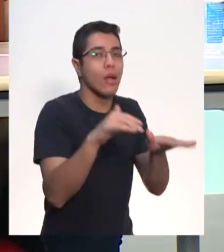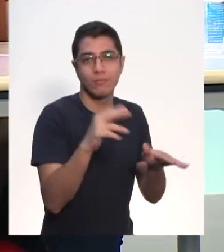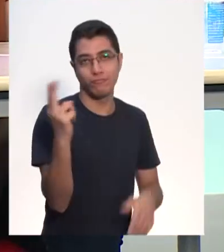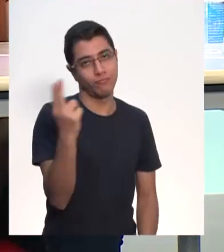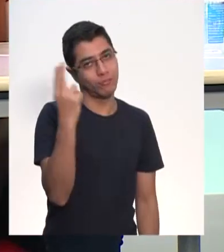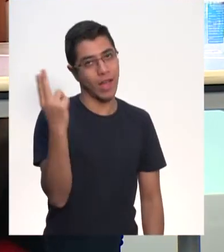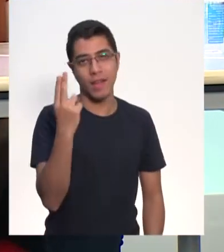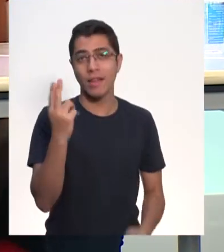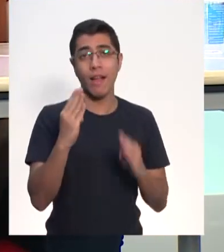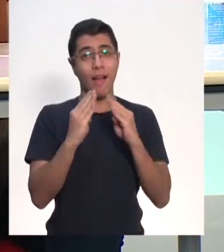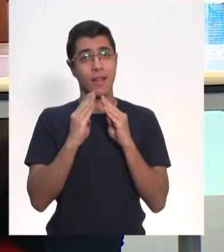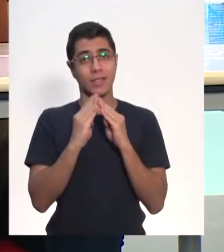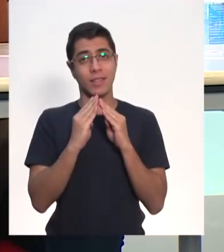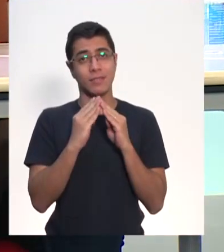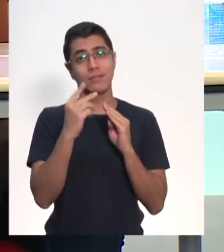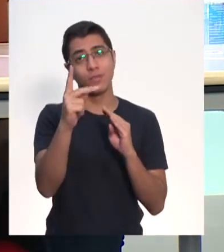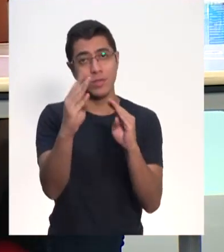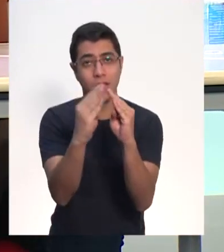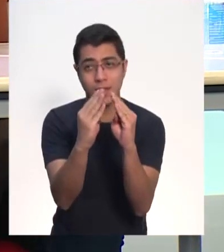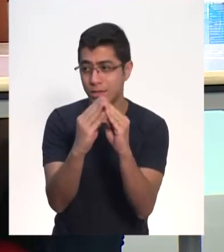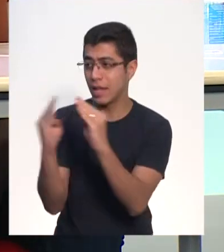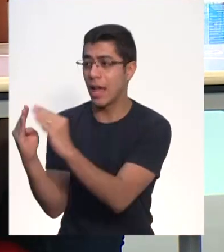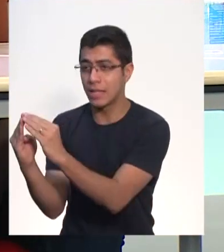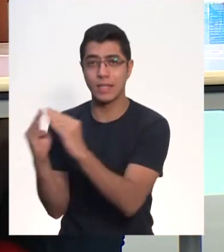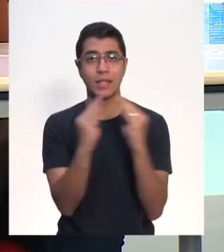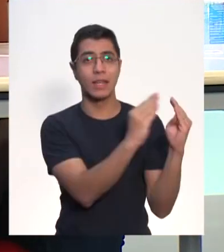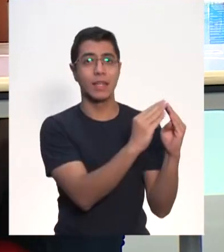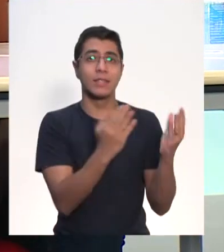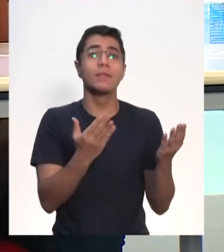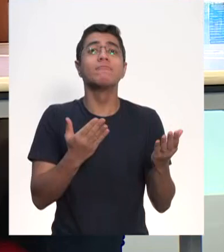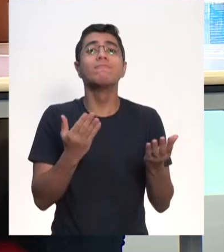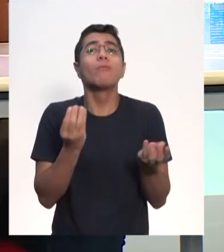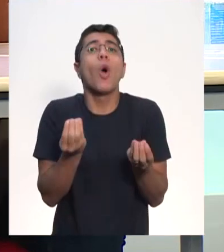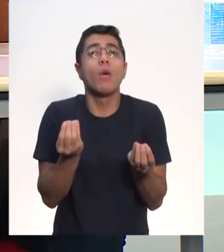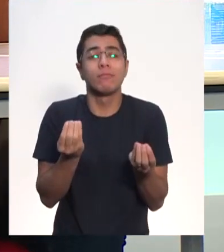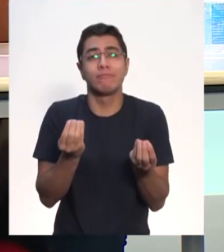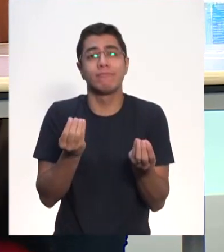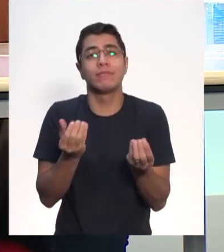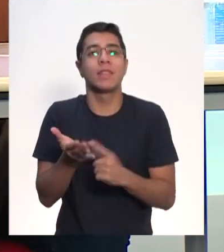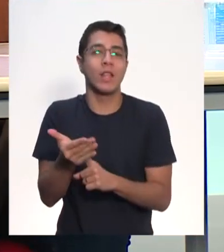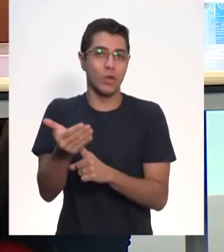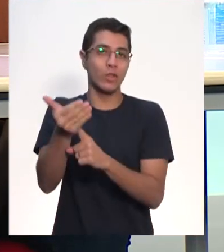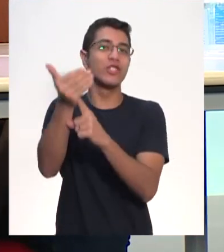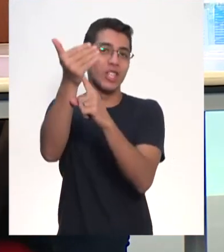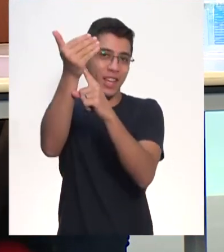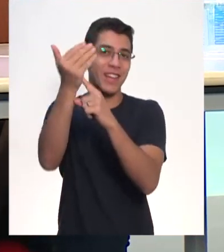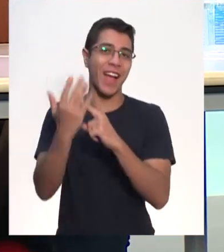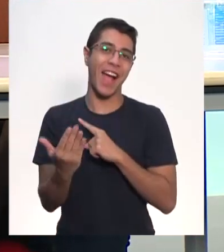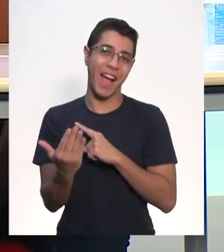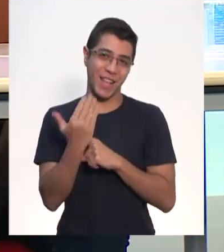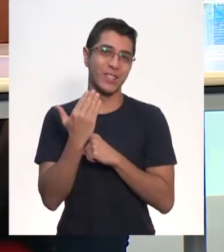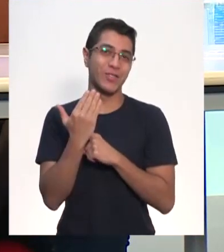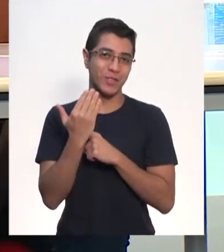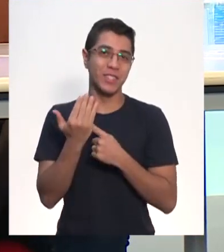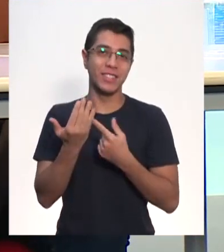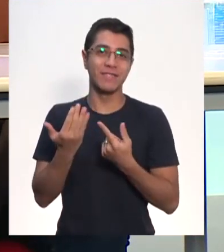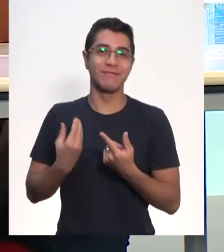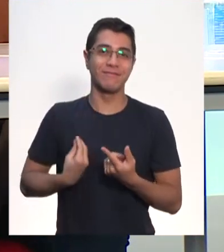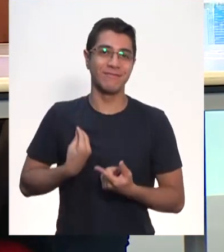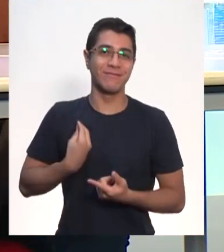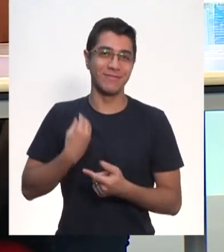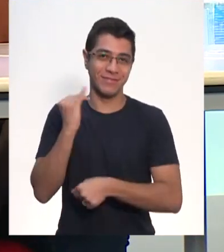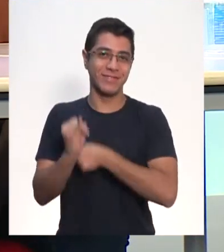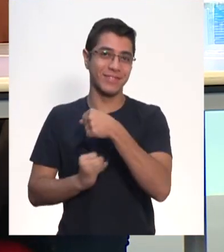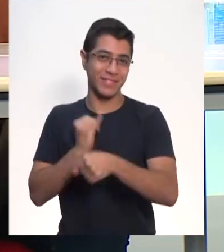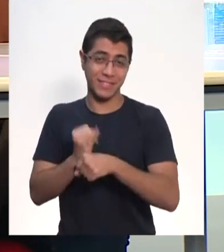tecnologia. Tá? Então, é um desafio a mais, e é isso que tem de novidade em relação ao que a gente estava desenvolvendo no início do